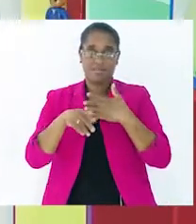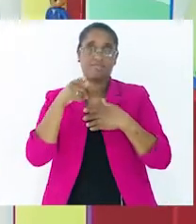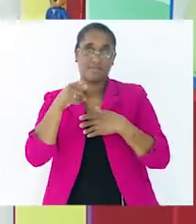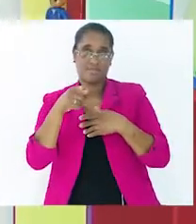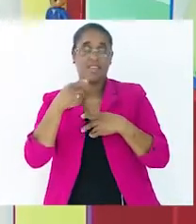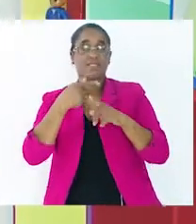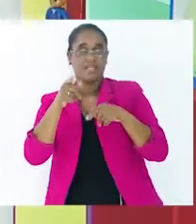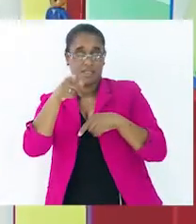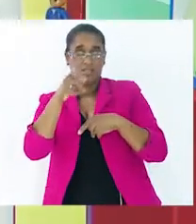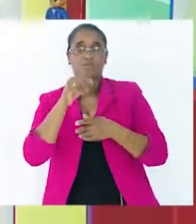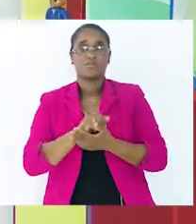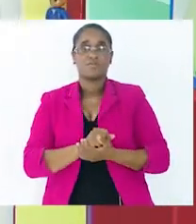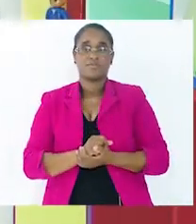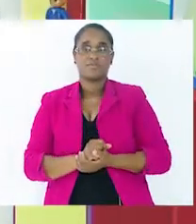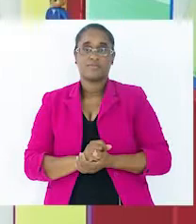Diferença é contigo.